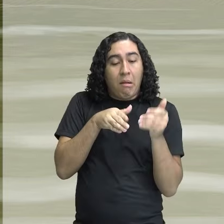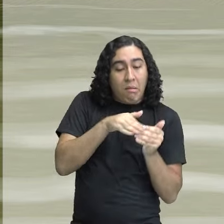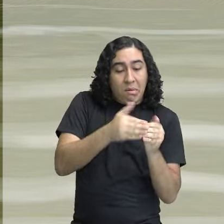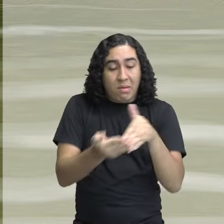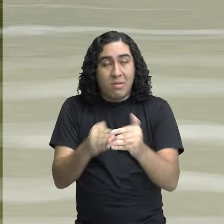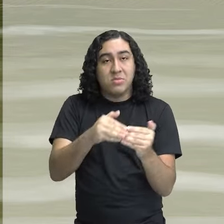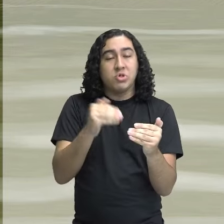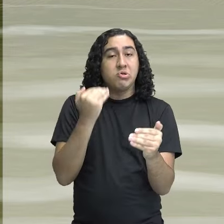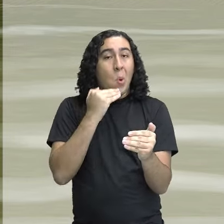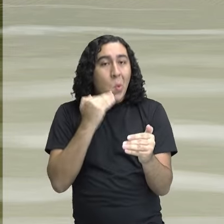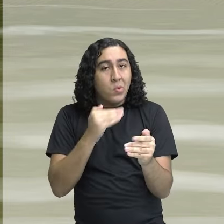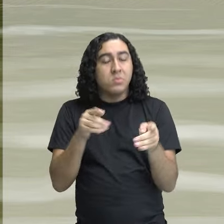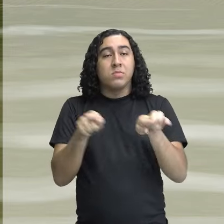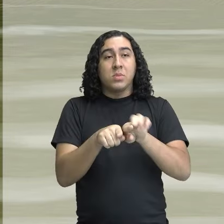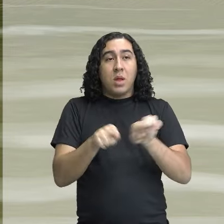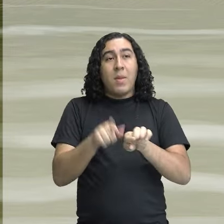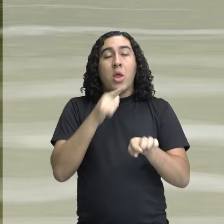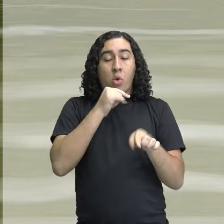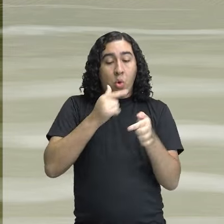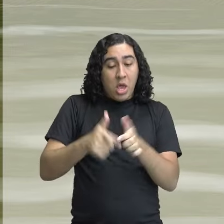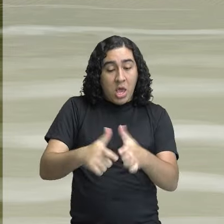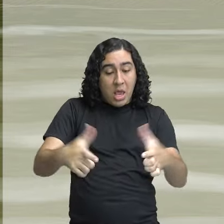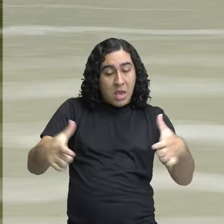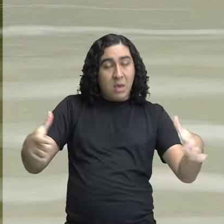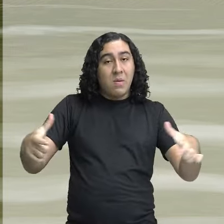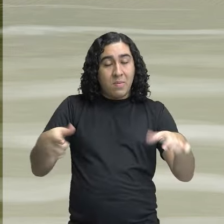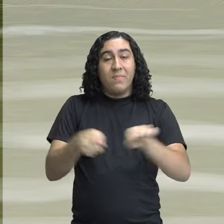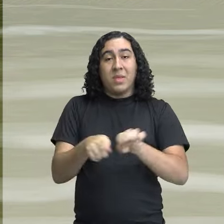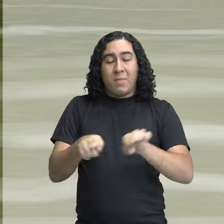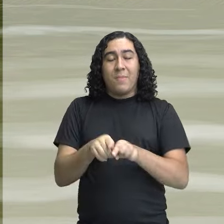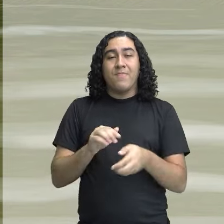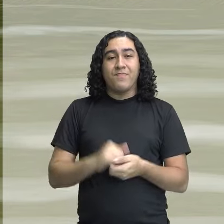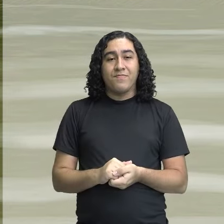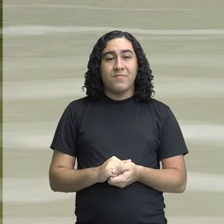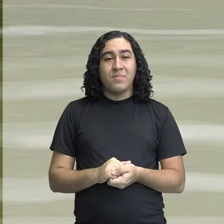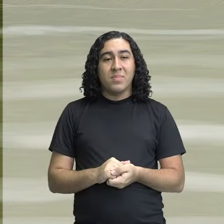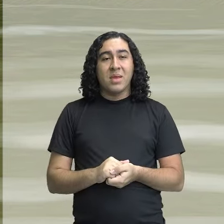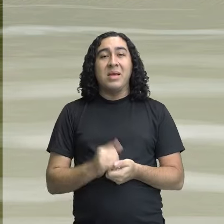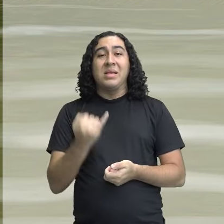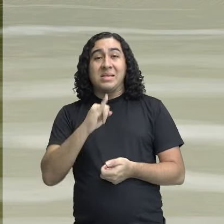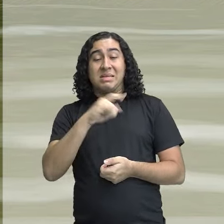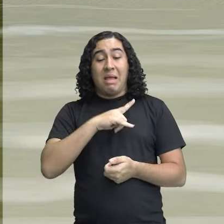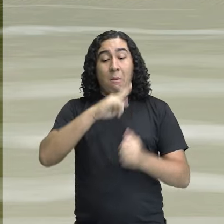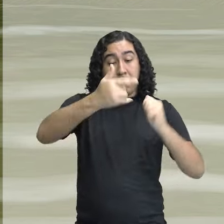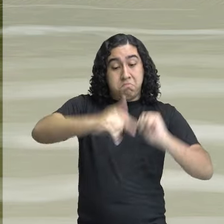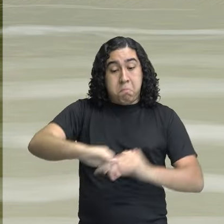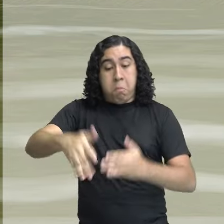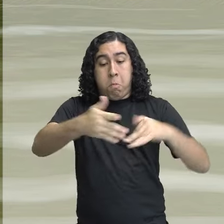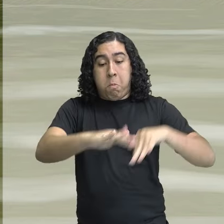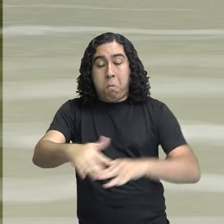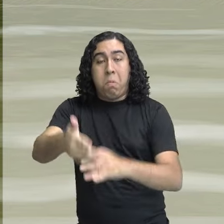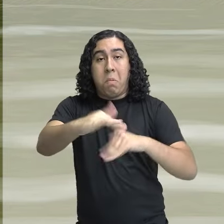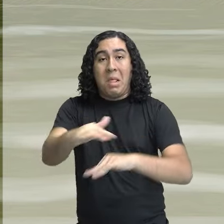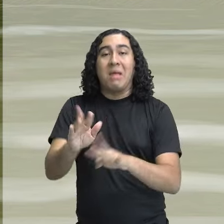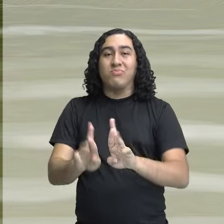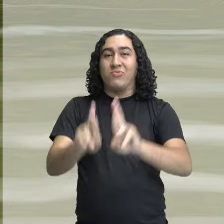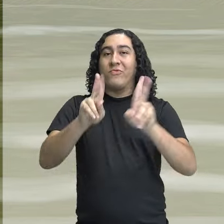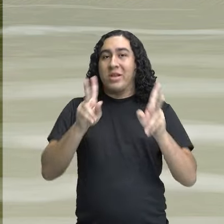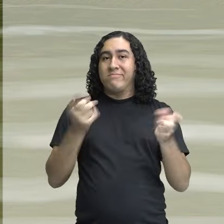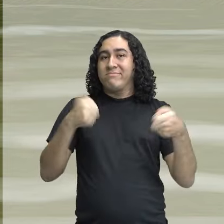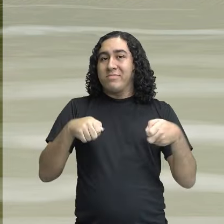aí em rios também maiores e também, às vezes, até com a correnteza maior, que acabam sendo mais bravos, né? Então,